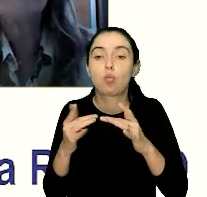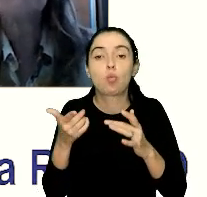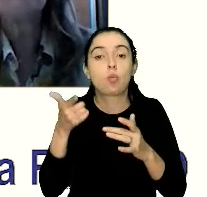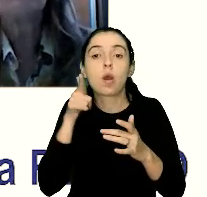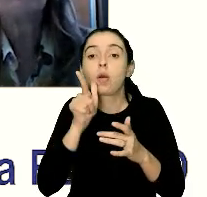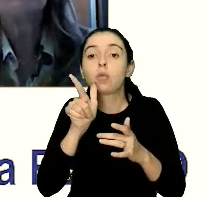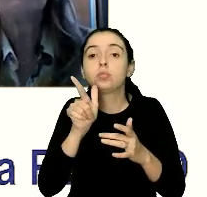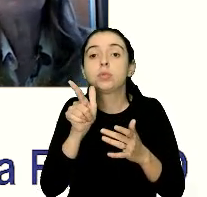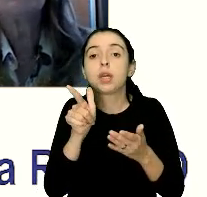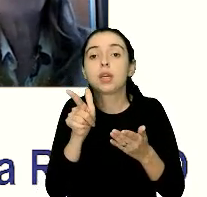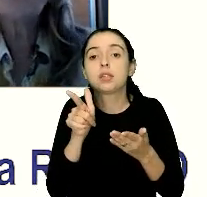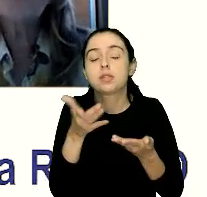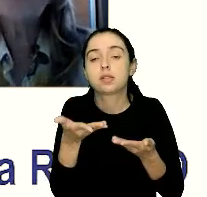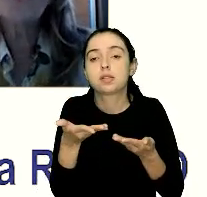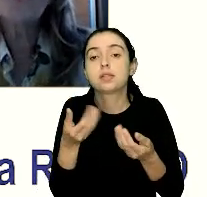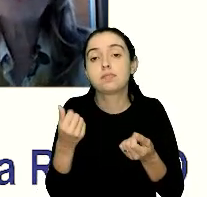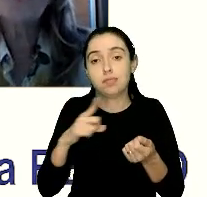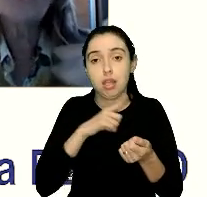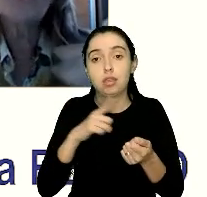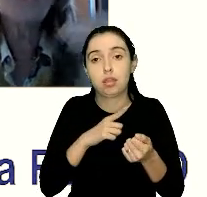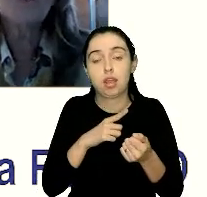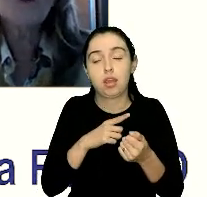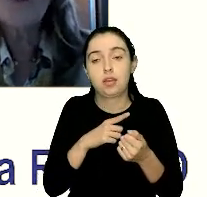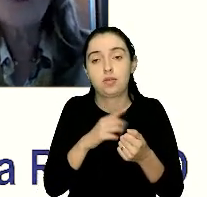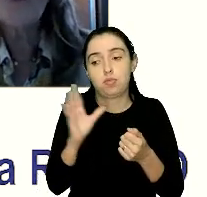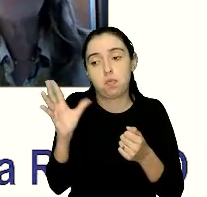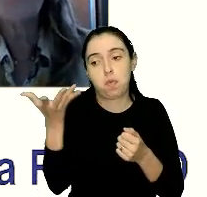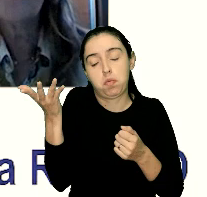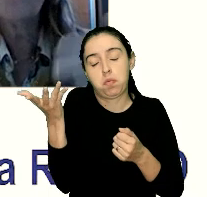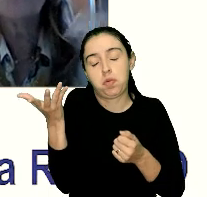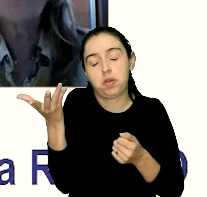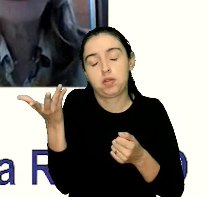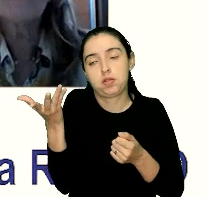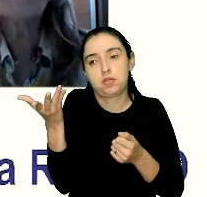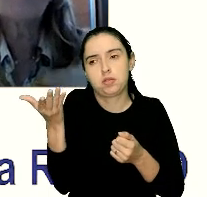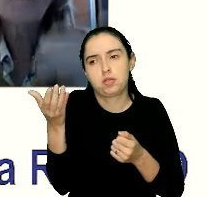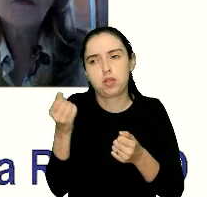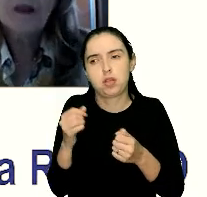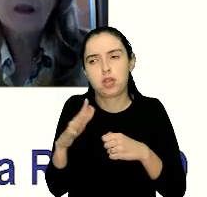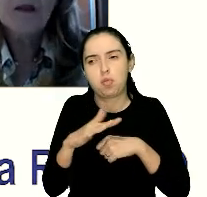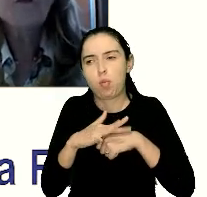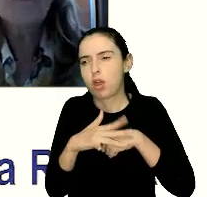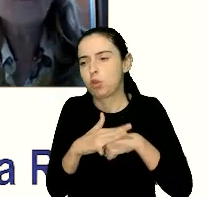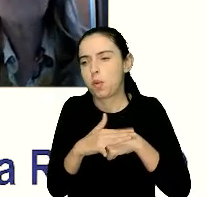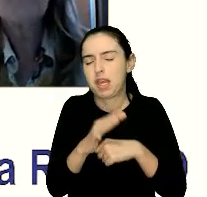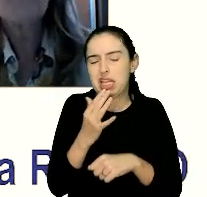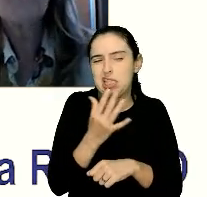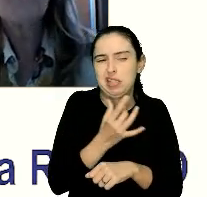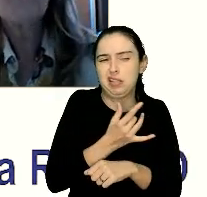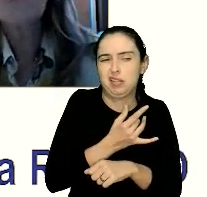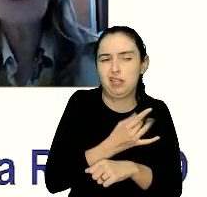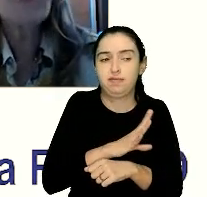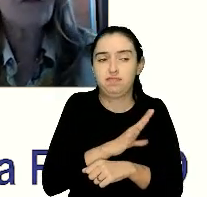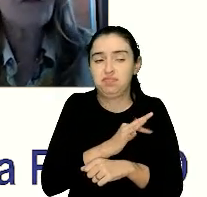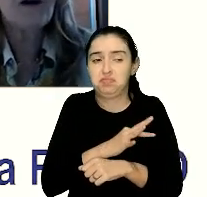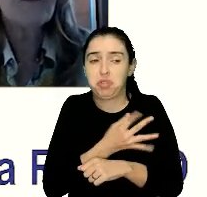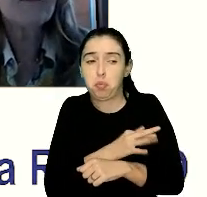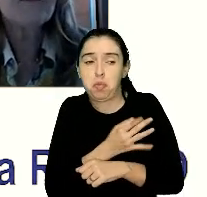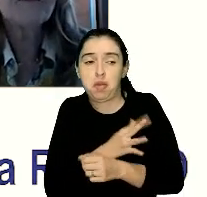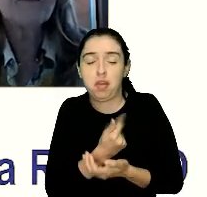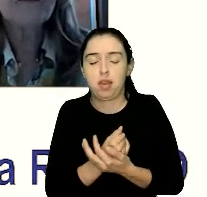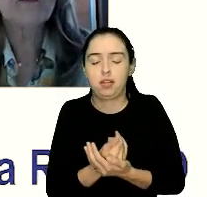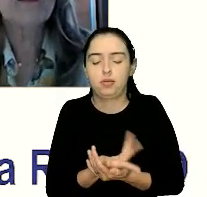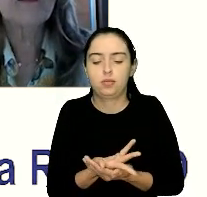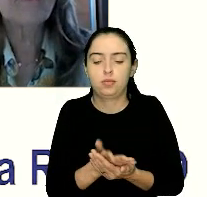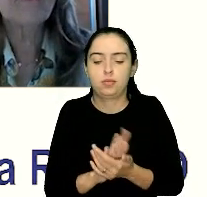existe, não é? E que ocasionou determinado transtorno ou doença por conta do